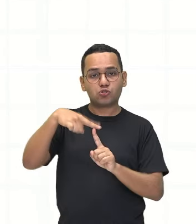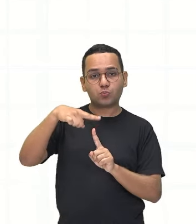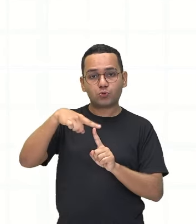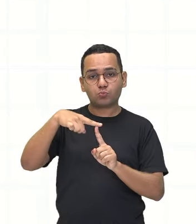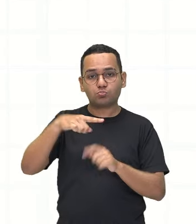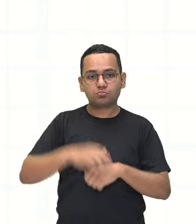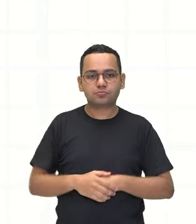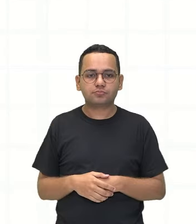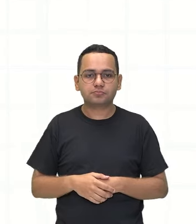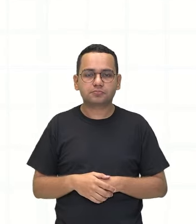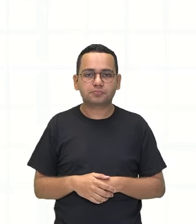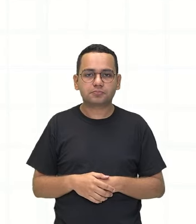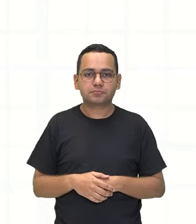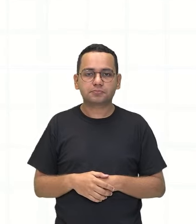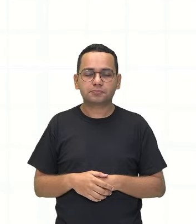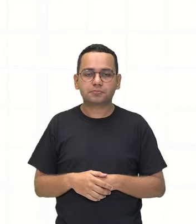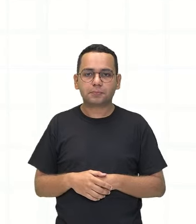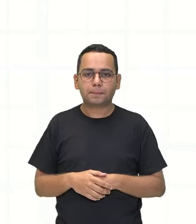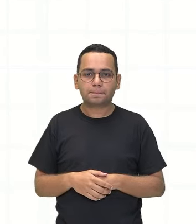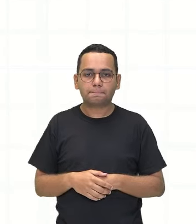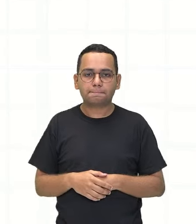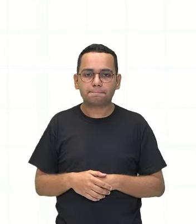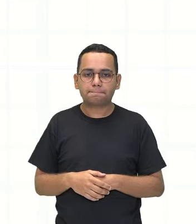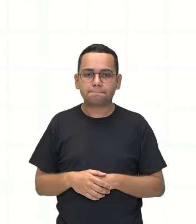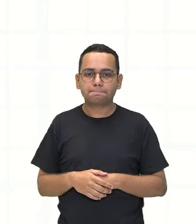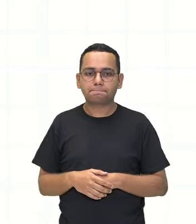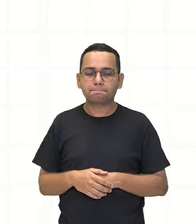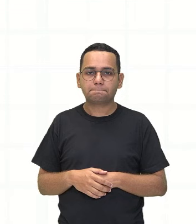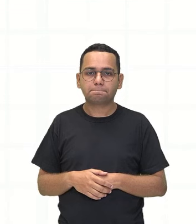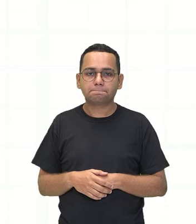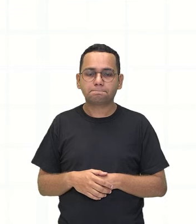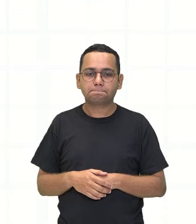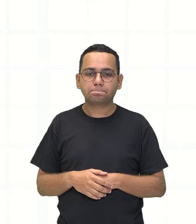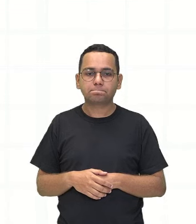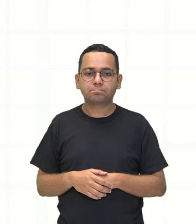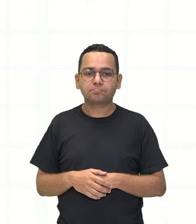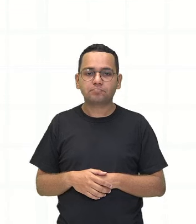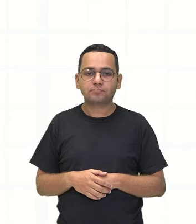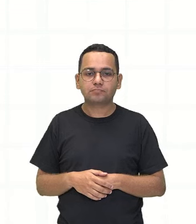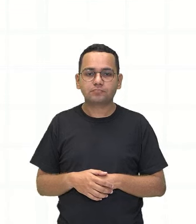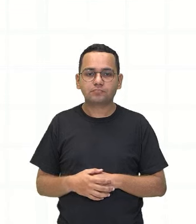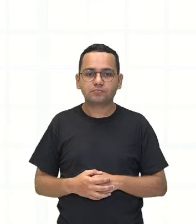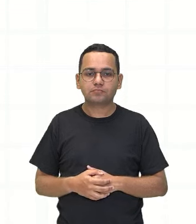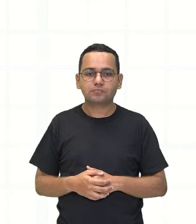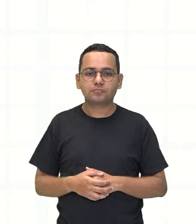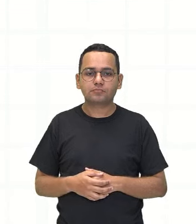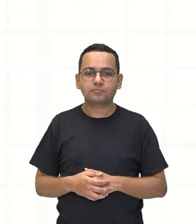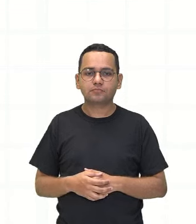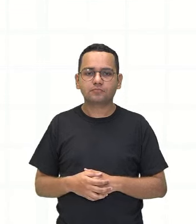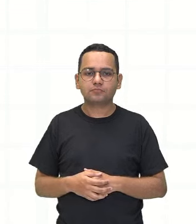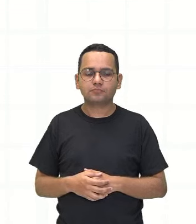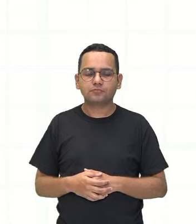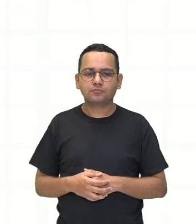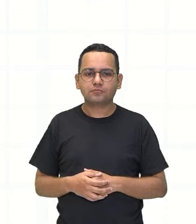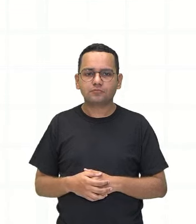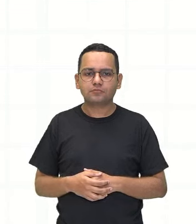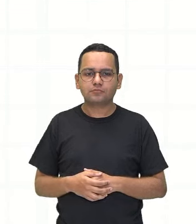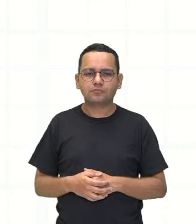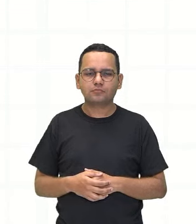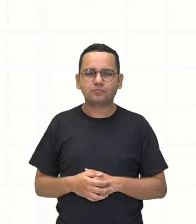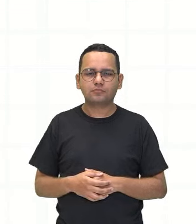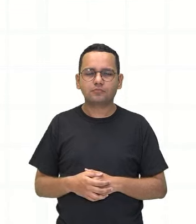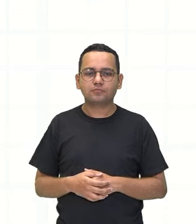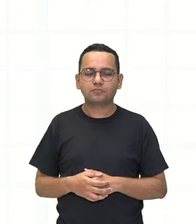dois, ou duas, né? Duas formas. Então, aqui a gente pode observar que